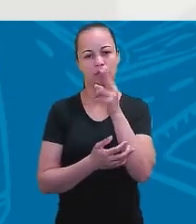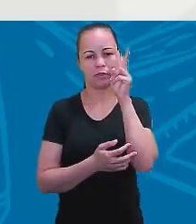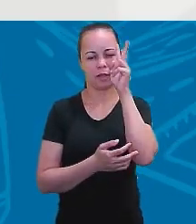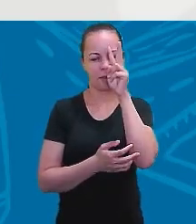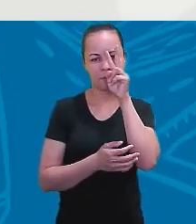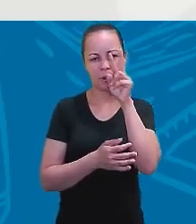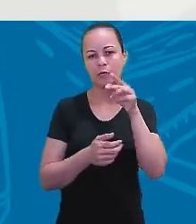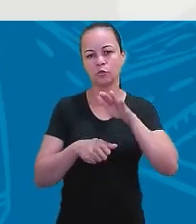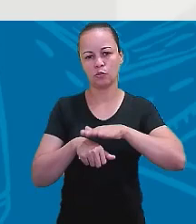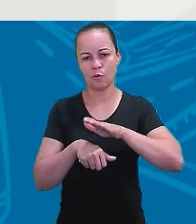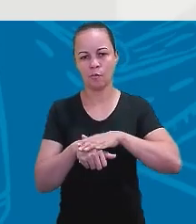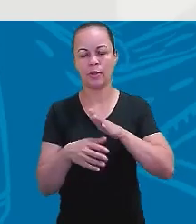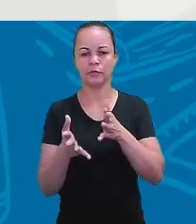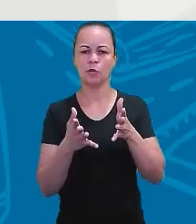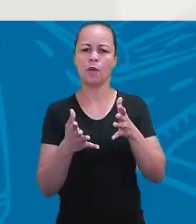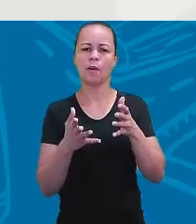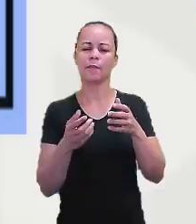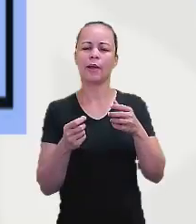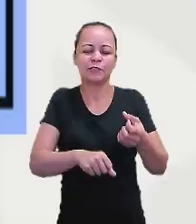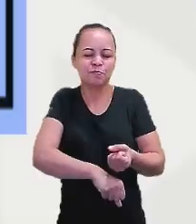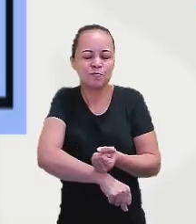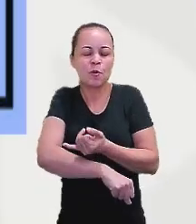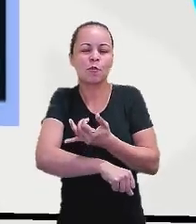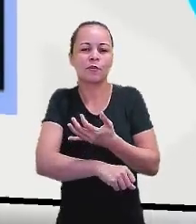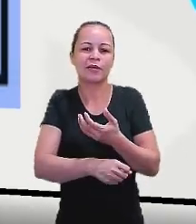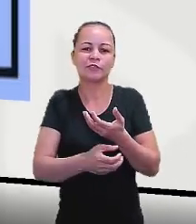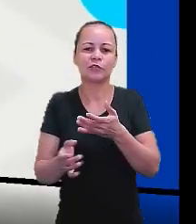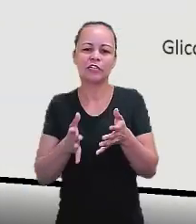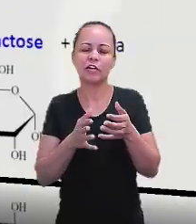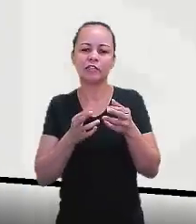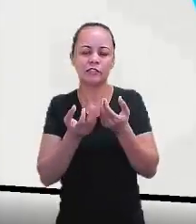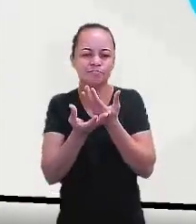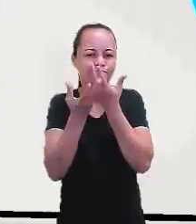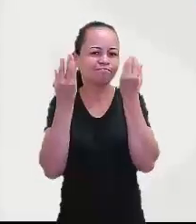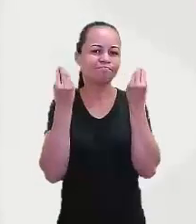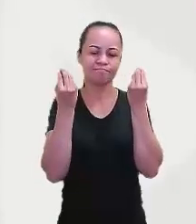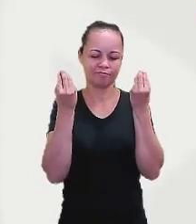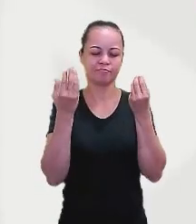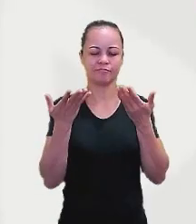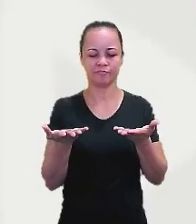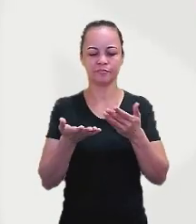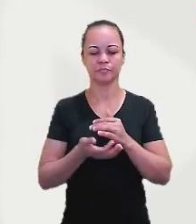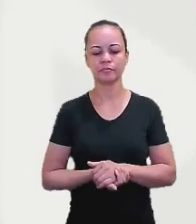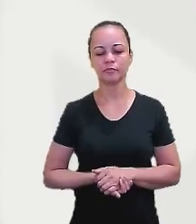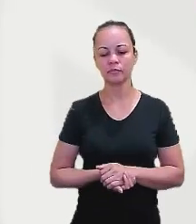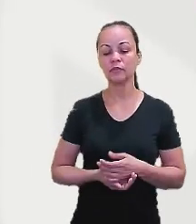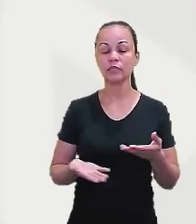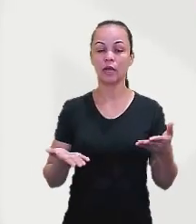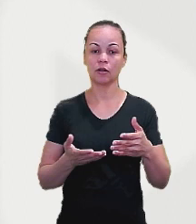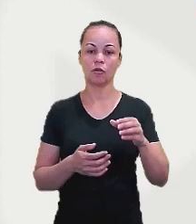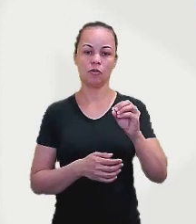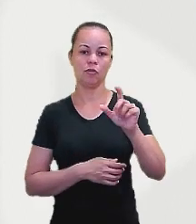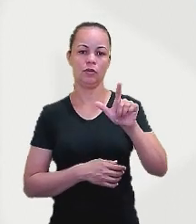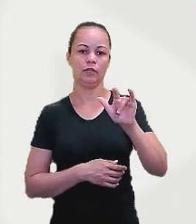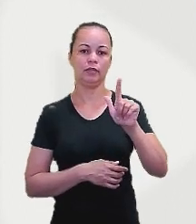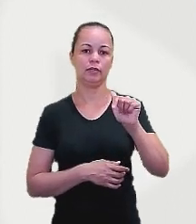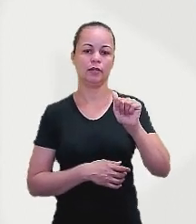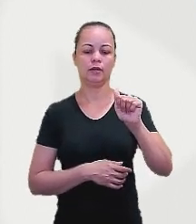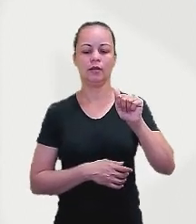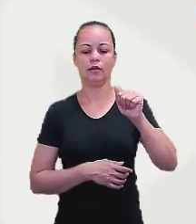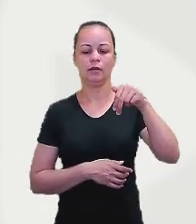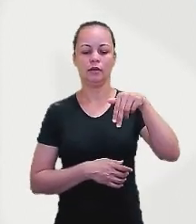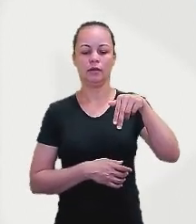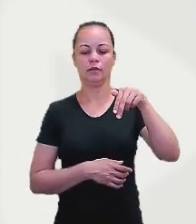porque às vezes a emoção é tão grande que a gente termina se distraindo. Mas vamos agora para justamente os oligosacarídeos, especificamente quem é